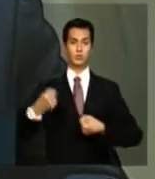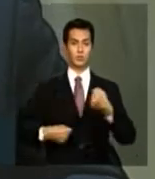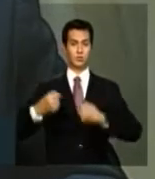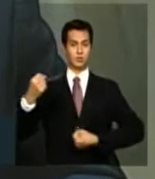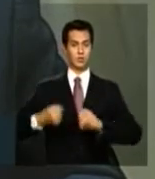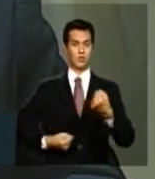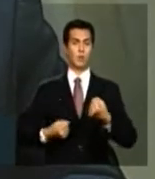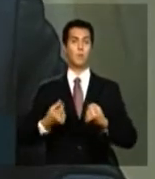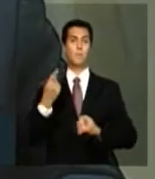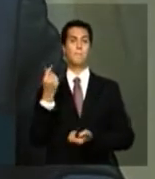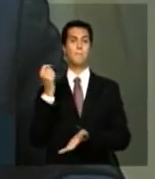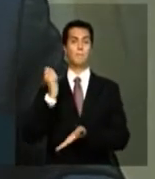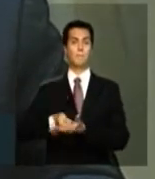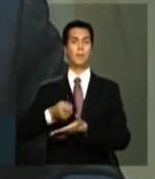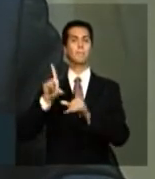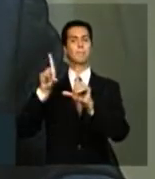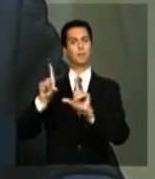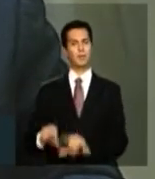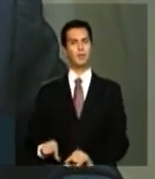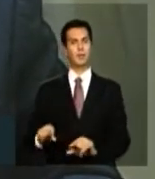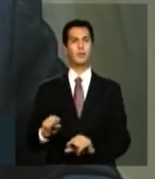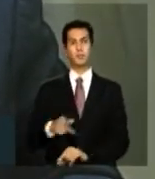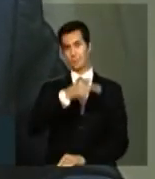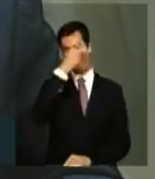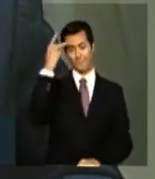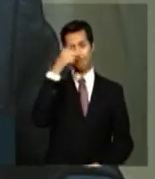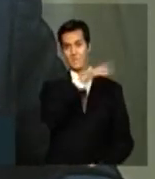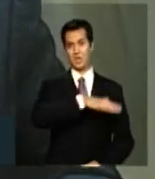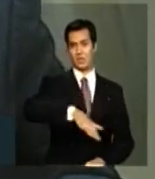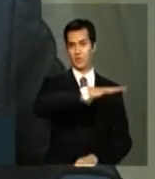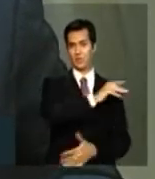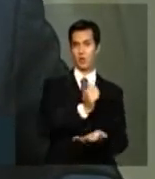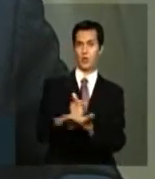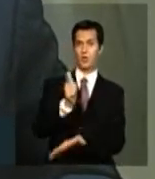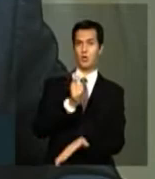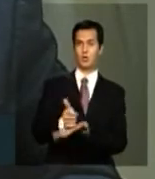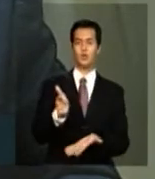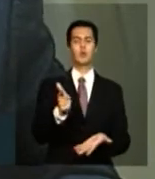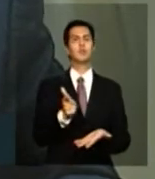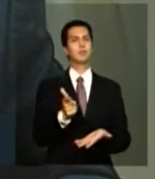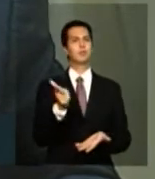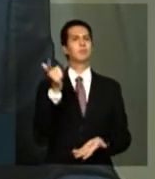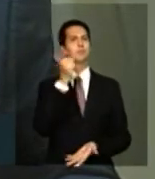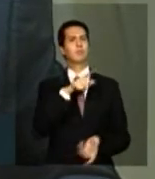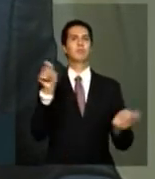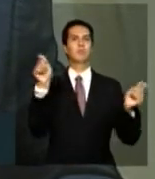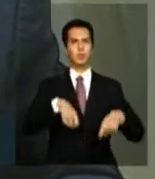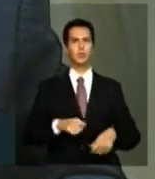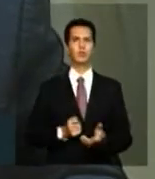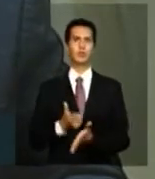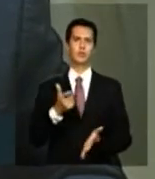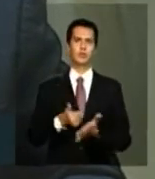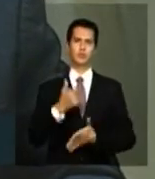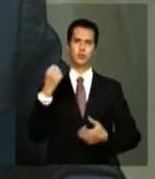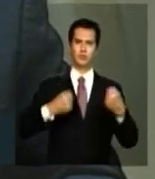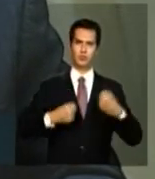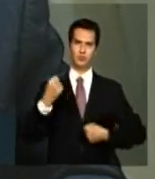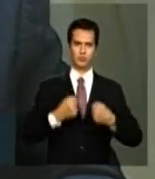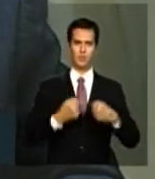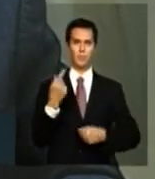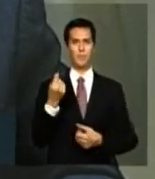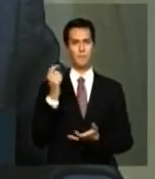consumidor né de modo que o consumidor possa adquirir mais veículos a partir de preços